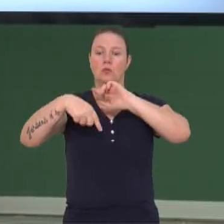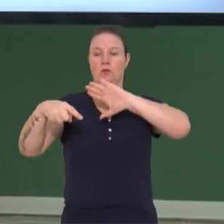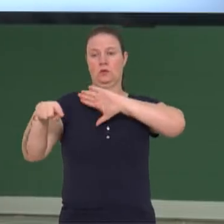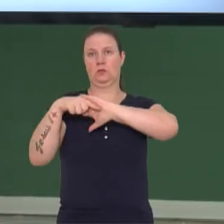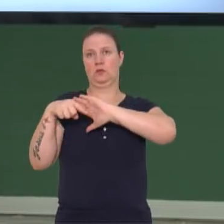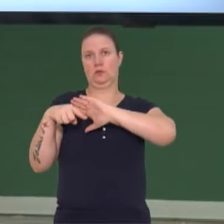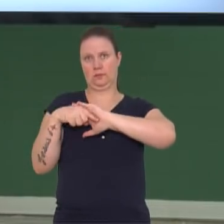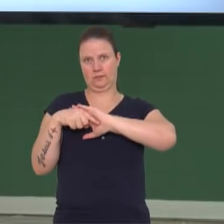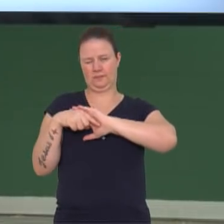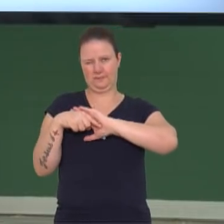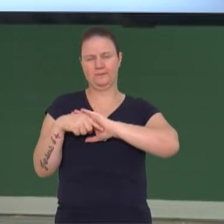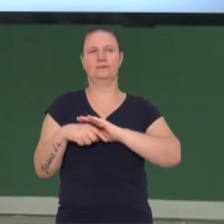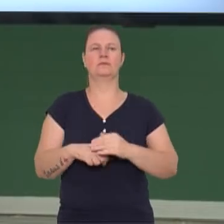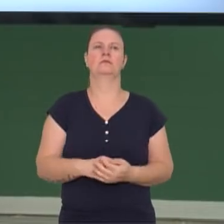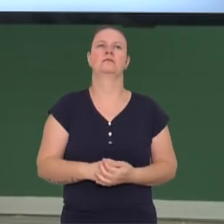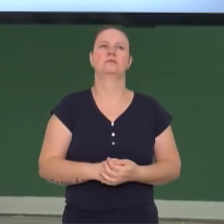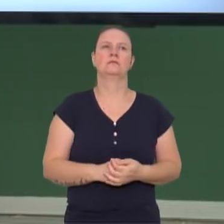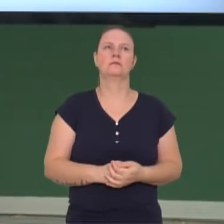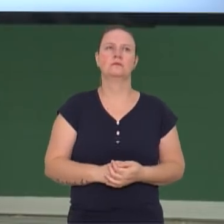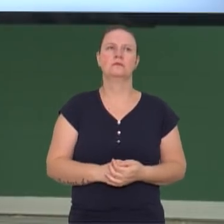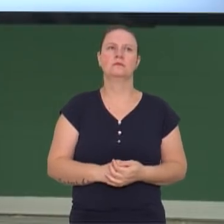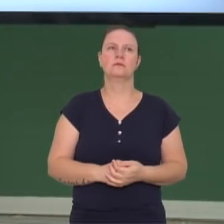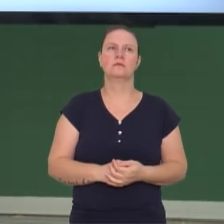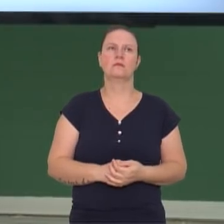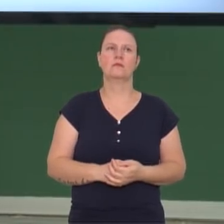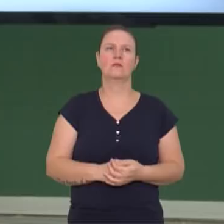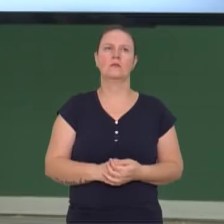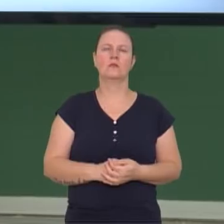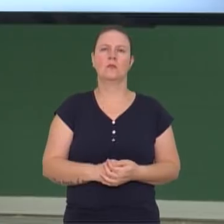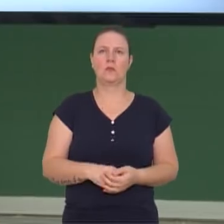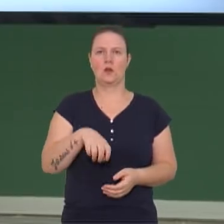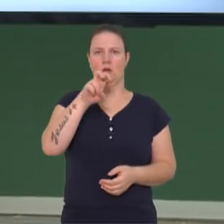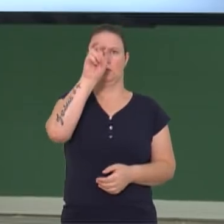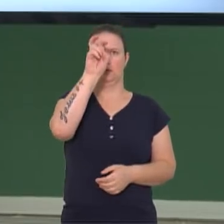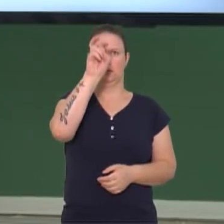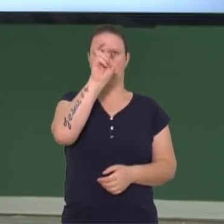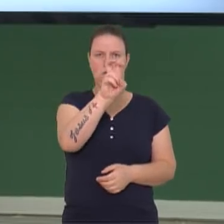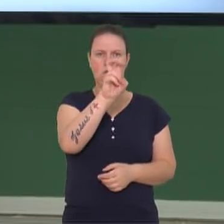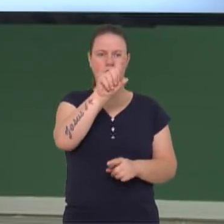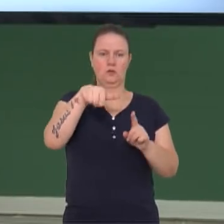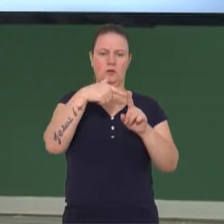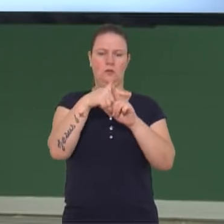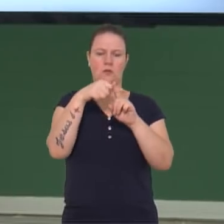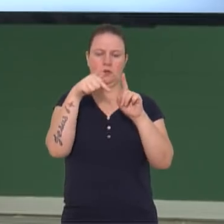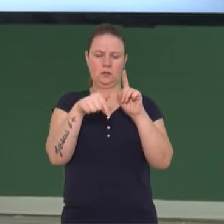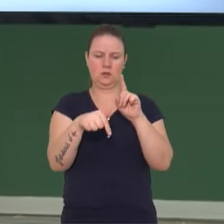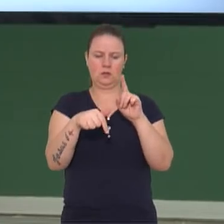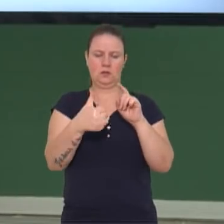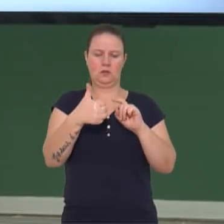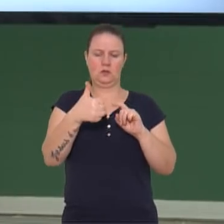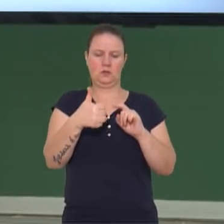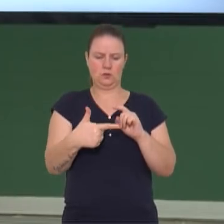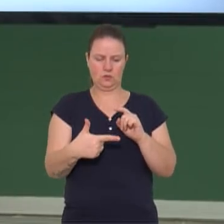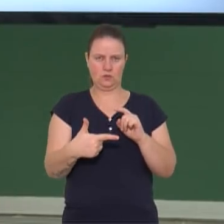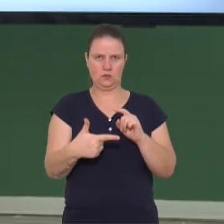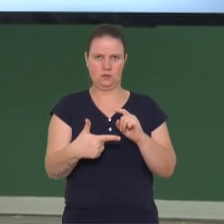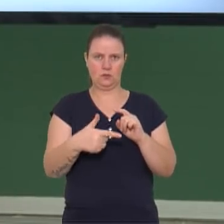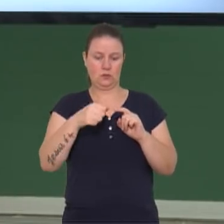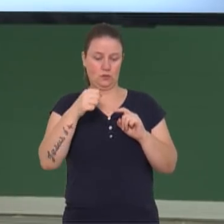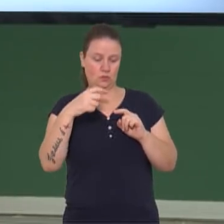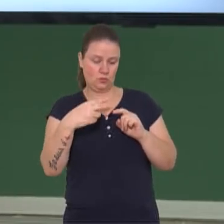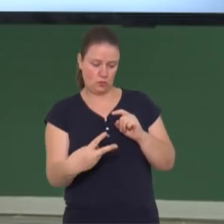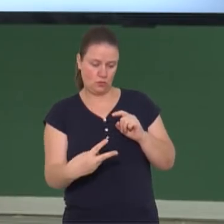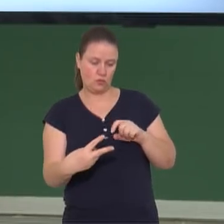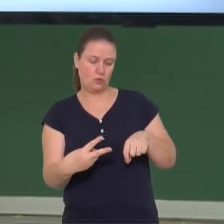soma. Então, olha lá. 5 mais 7, 12. 2, vai